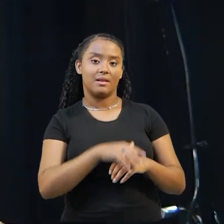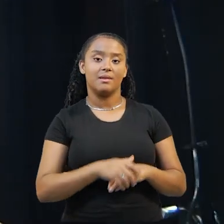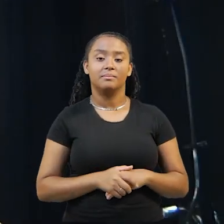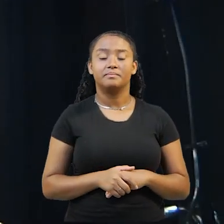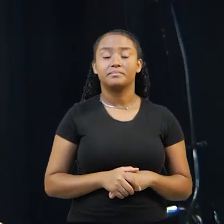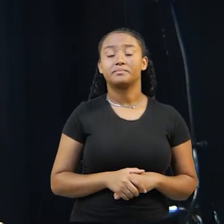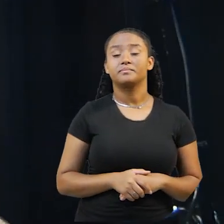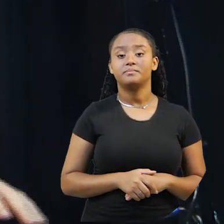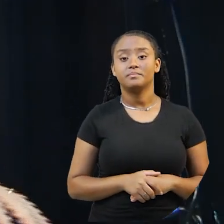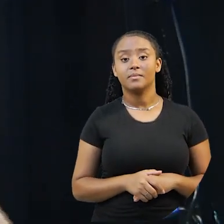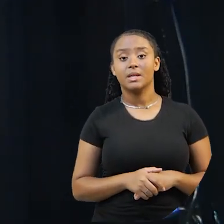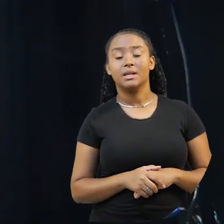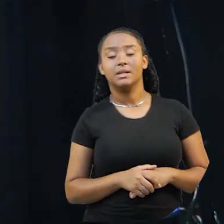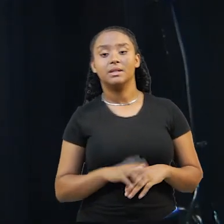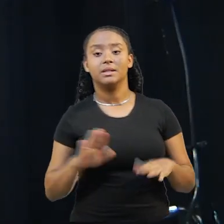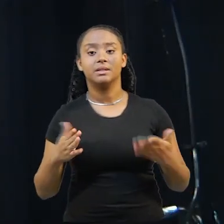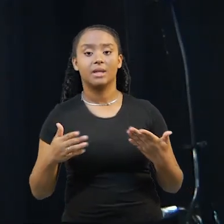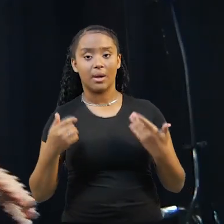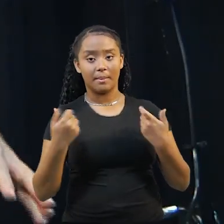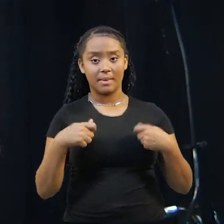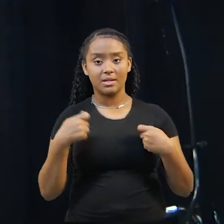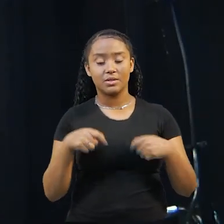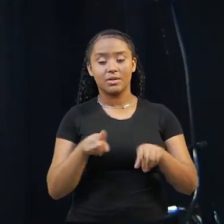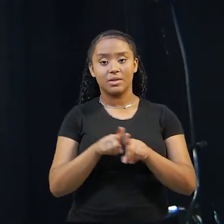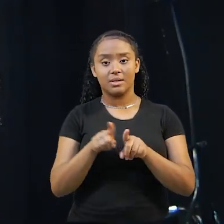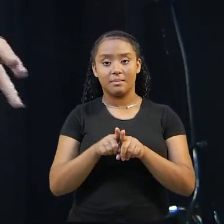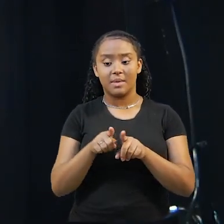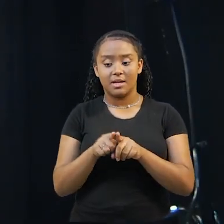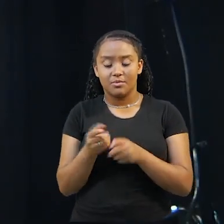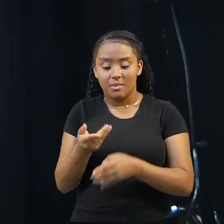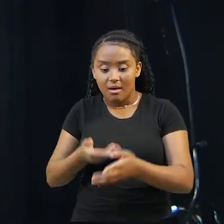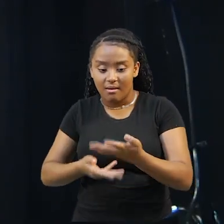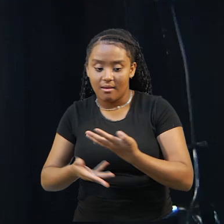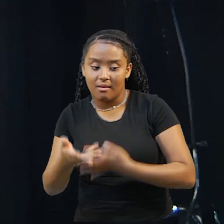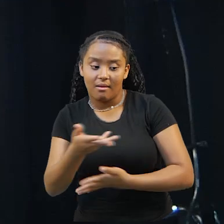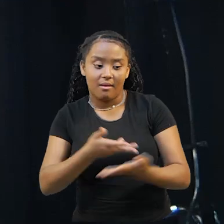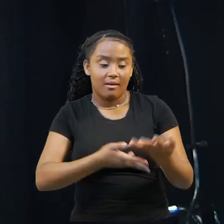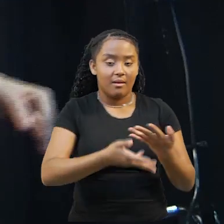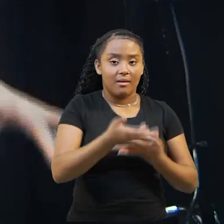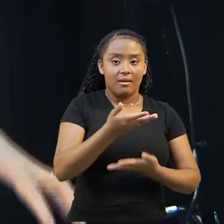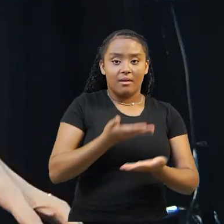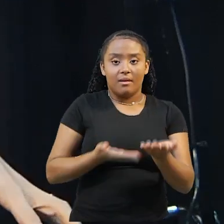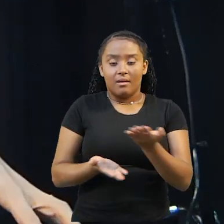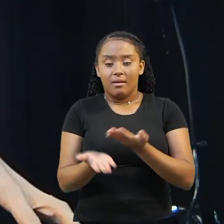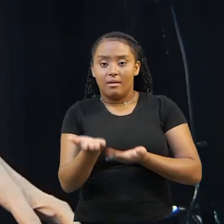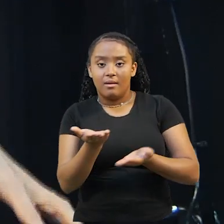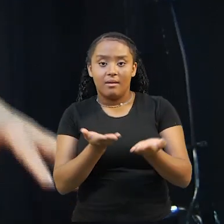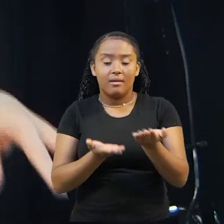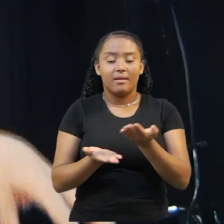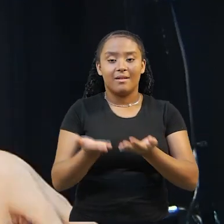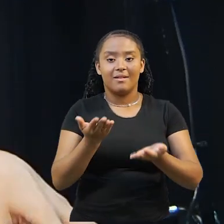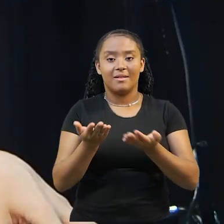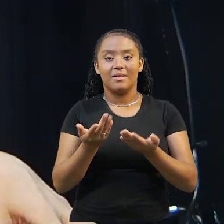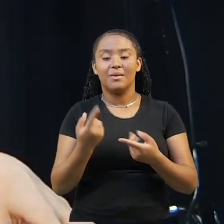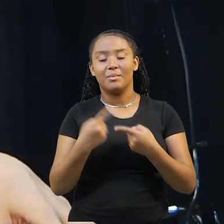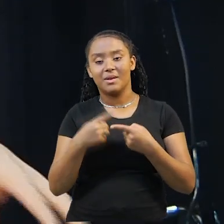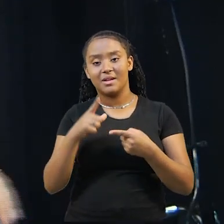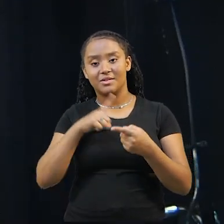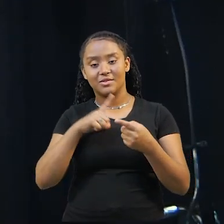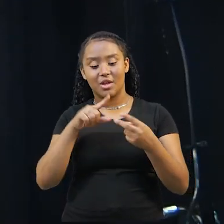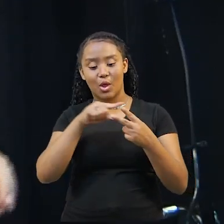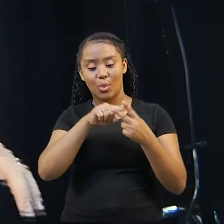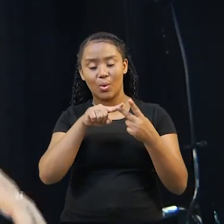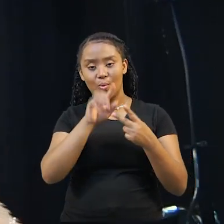consultórios odontológicos. Então, precisou de uma articulação política muito grande, porque envolvia 2 faculdades, uma